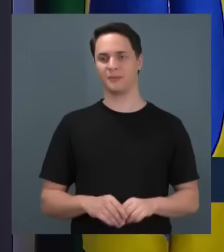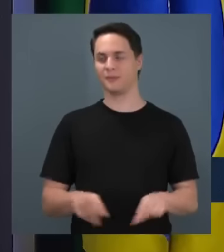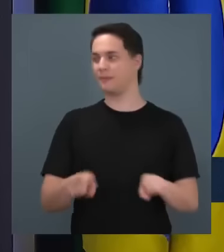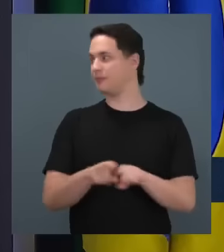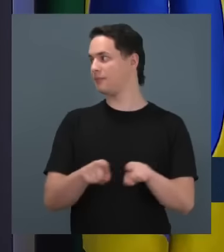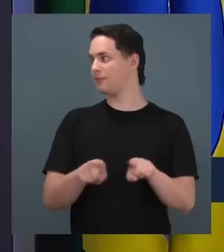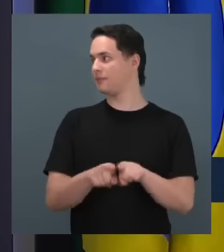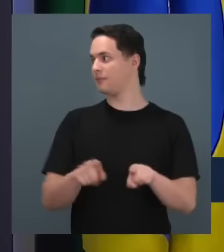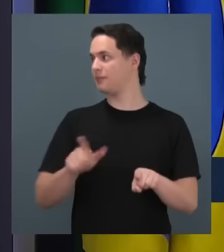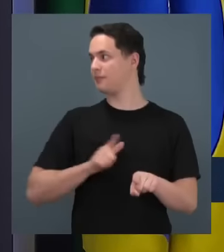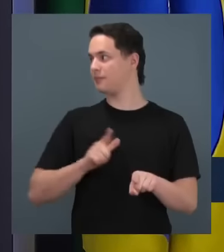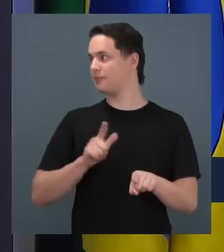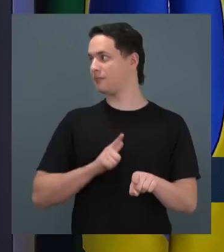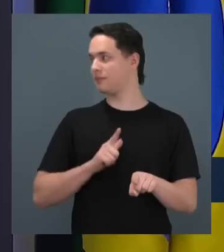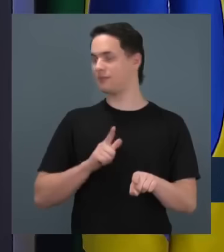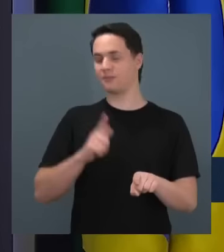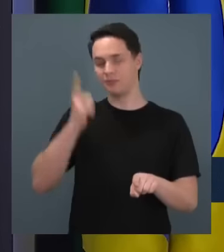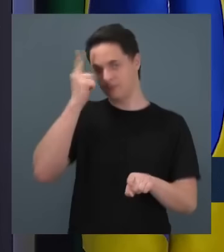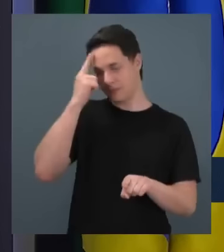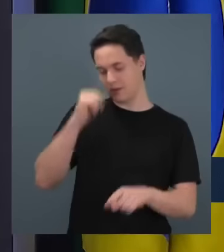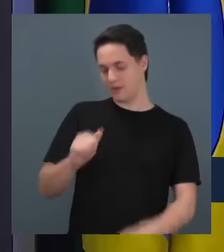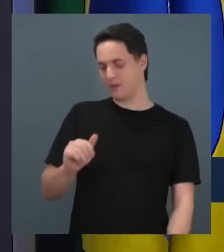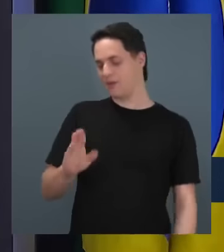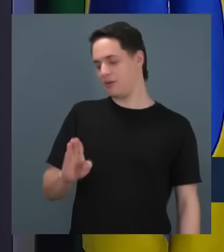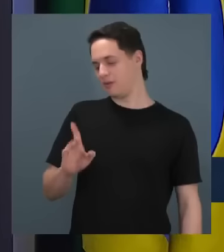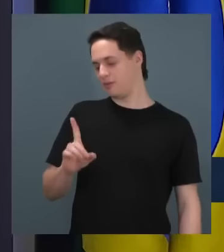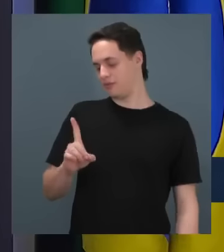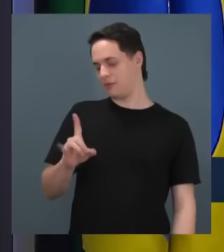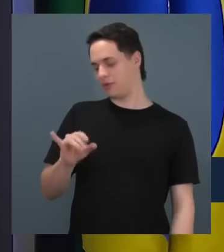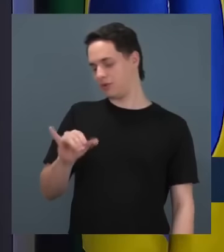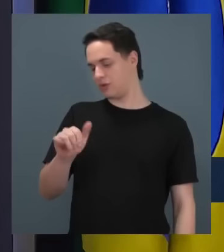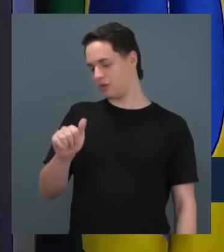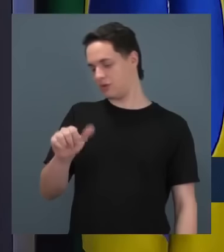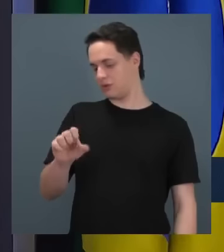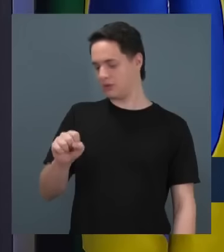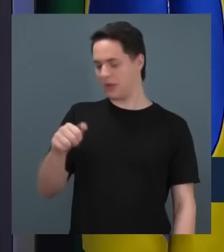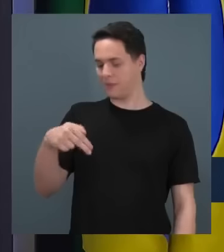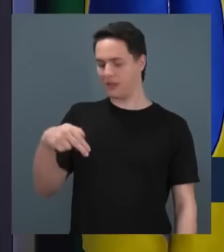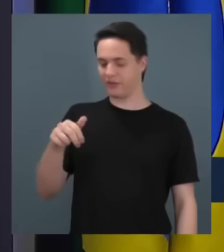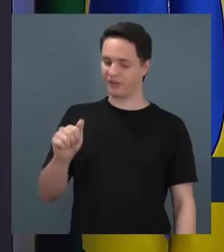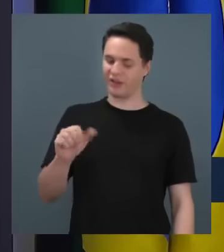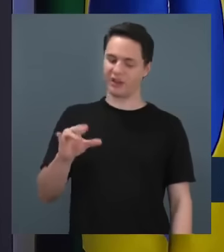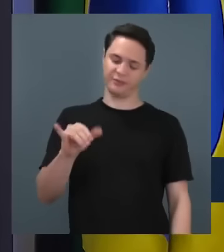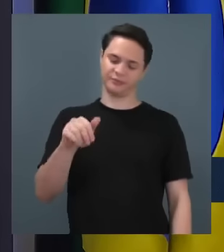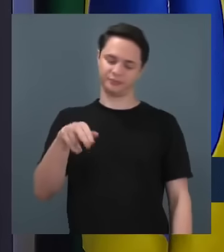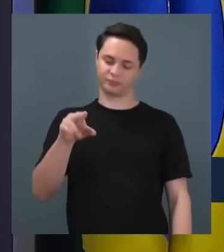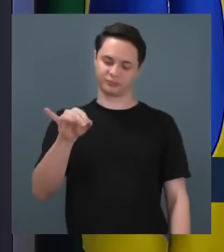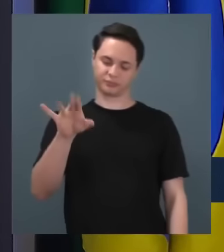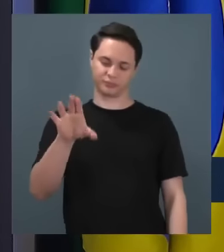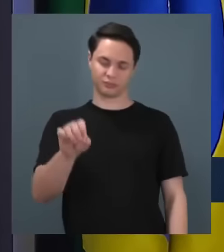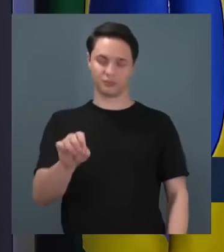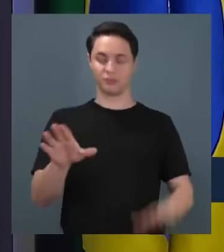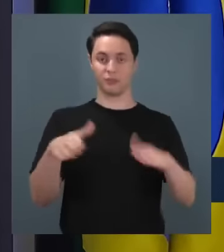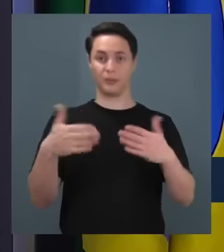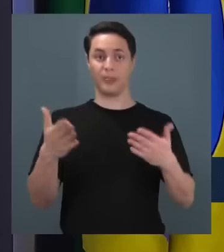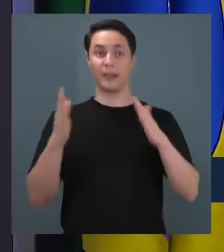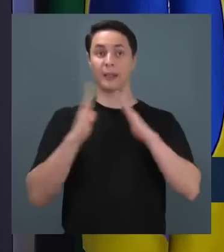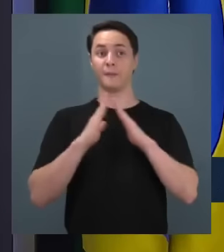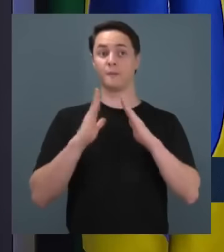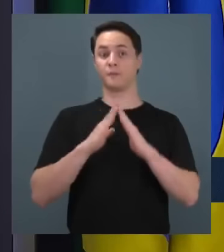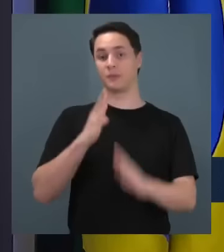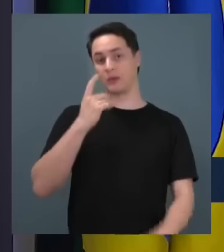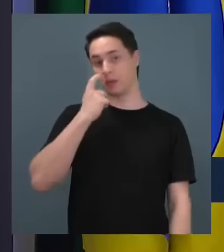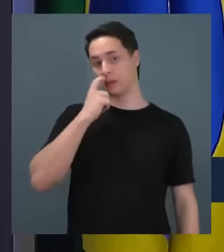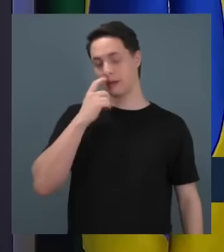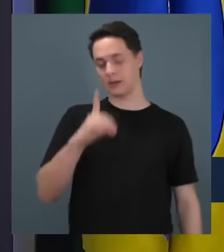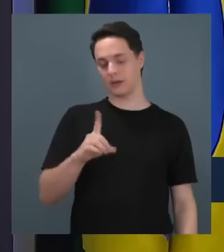comenda senador Abdias Nascimento. Então, parabéns pela iniciativa, parabéns ao presidente da Casa, Davi Alcolumbre,